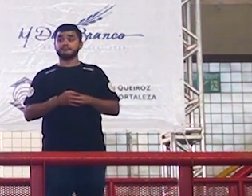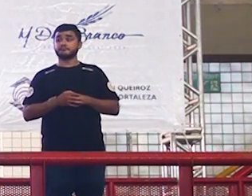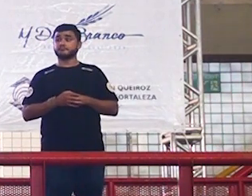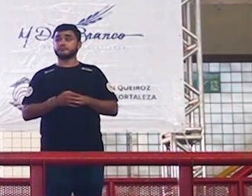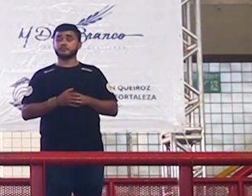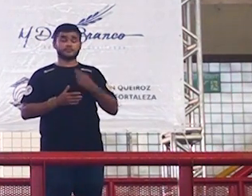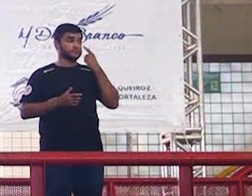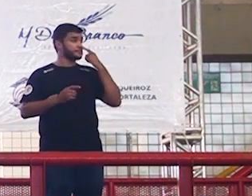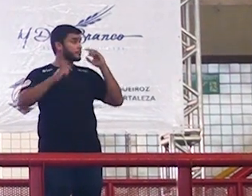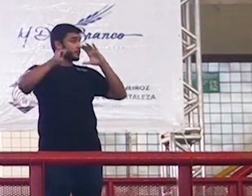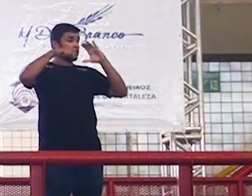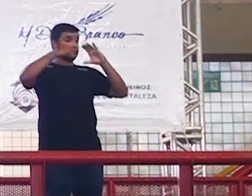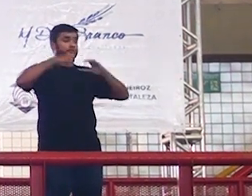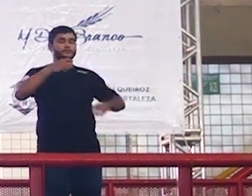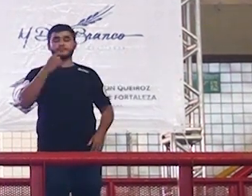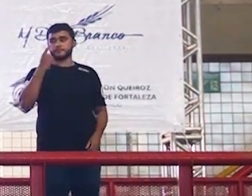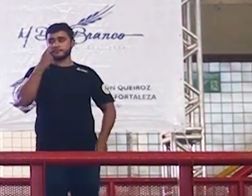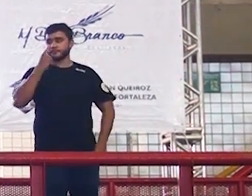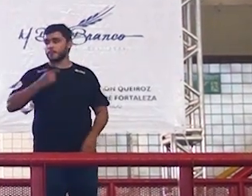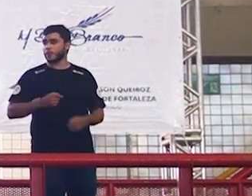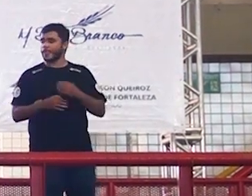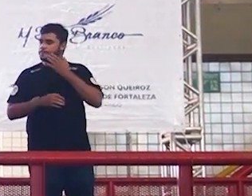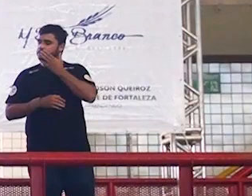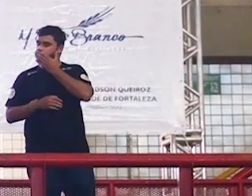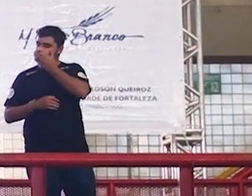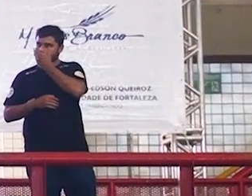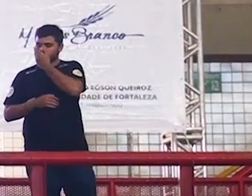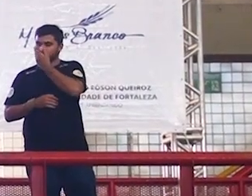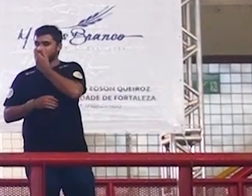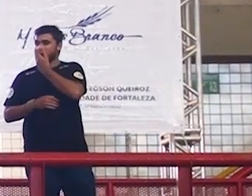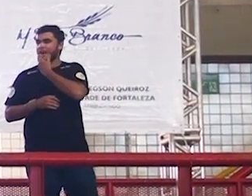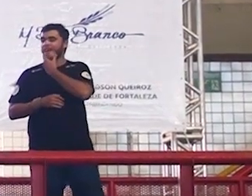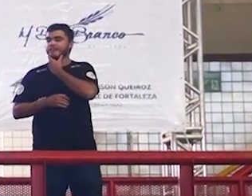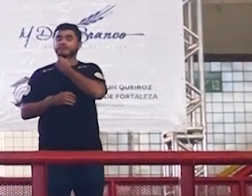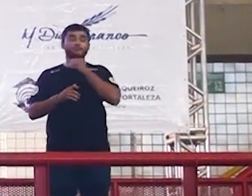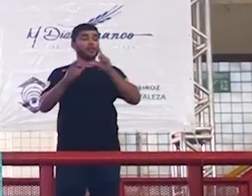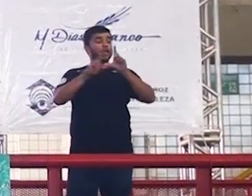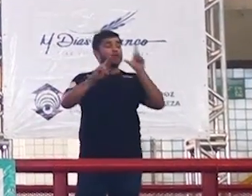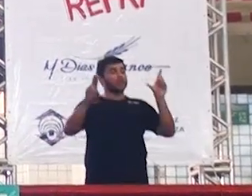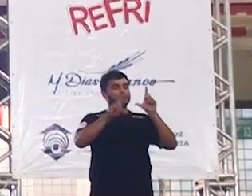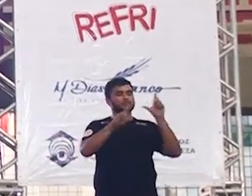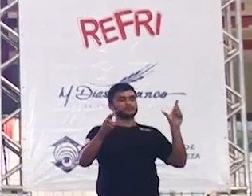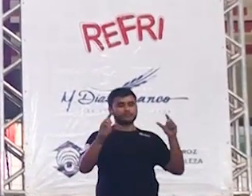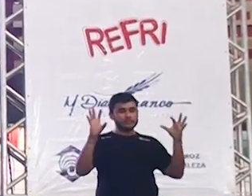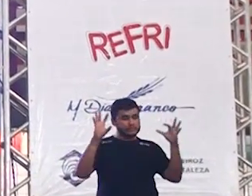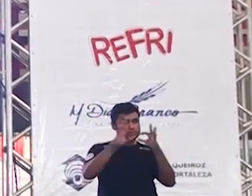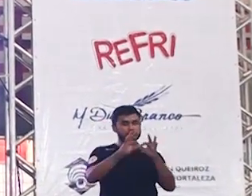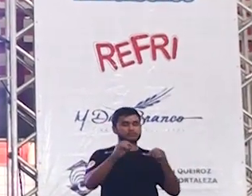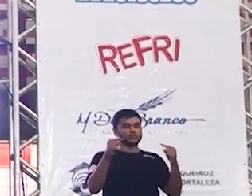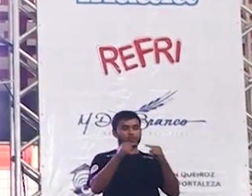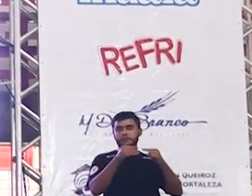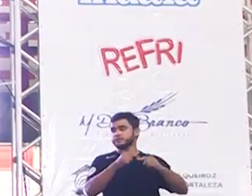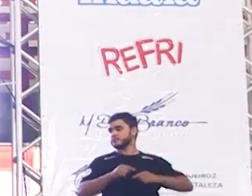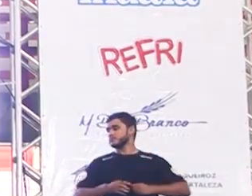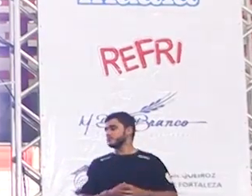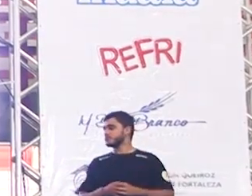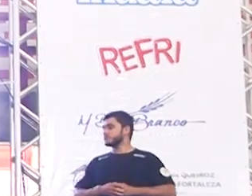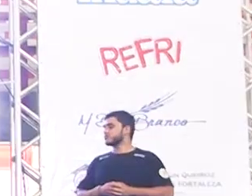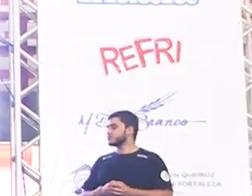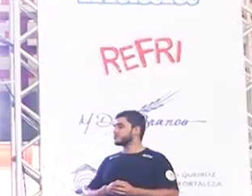Por favor, vídeo 1, tem aí, vídeo 1. A letra, olha como a letra cairia bem na redação.